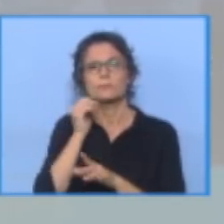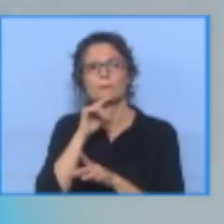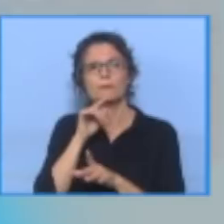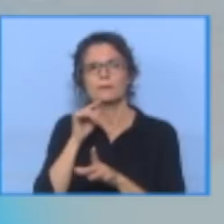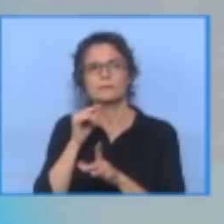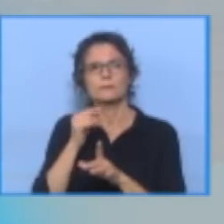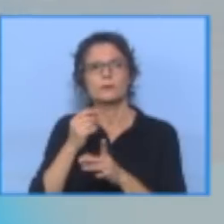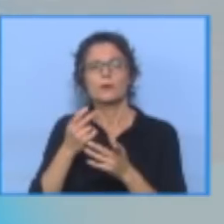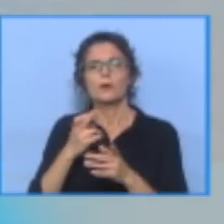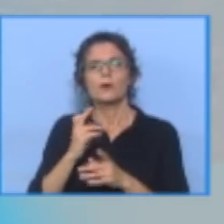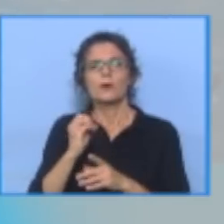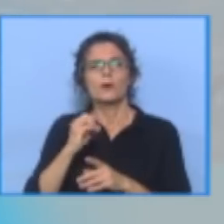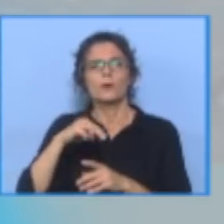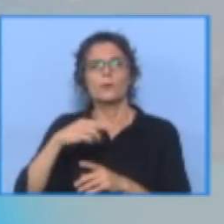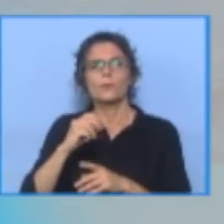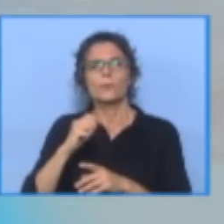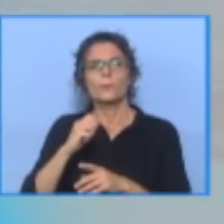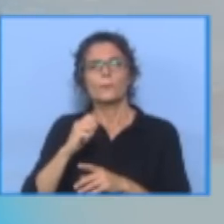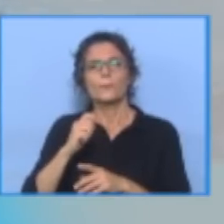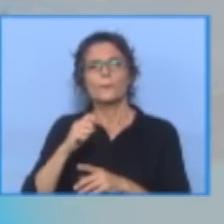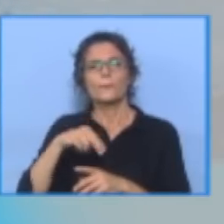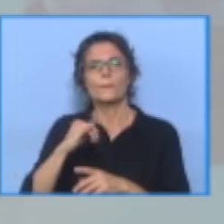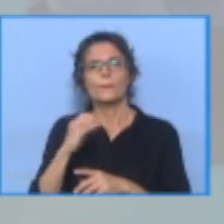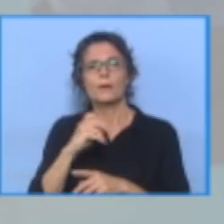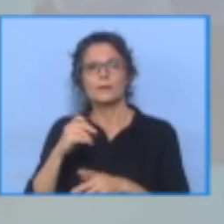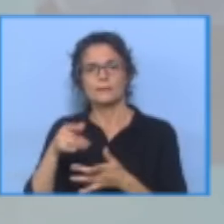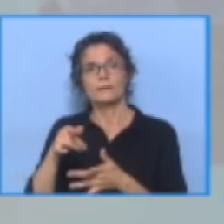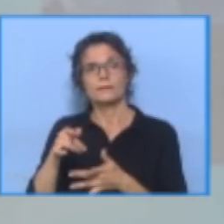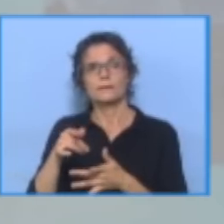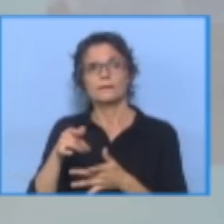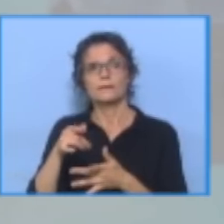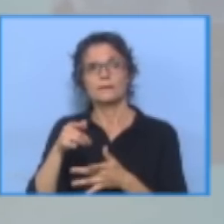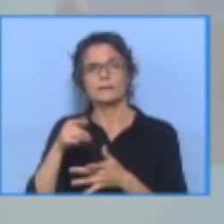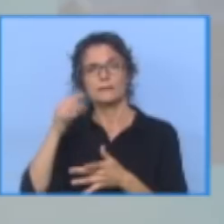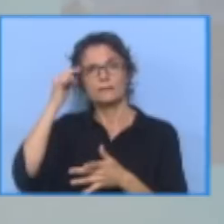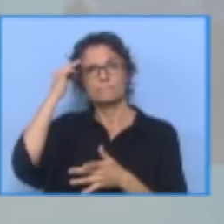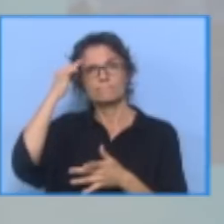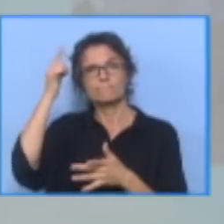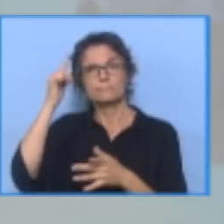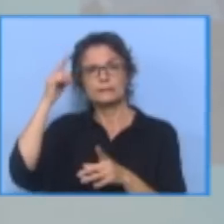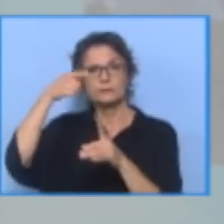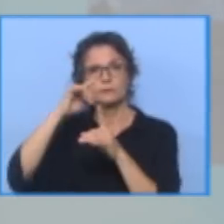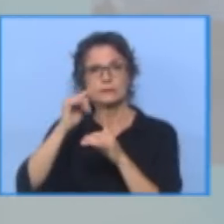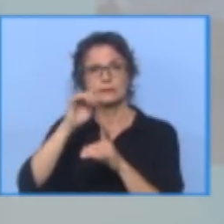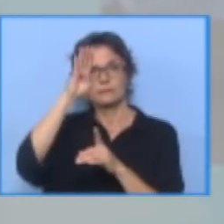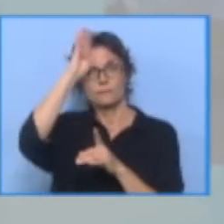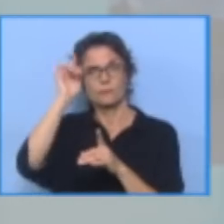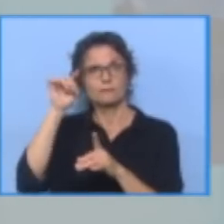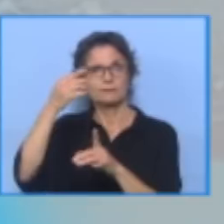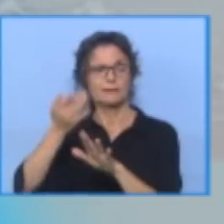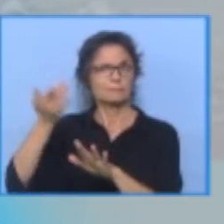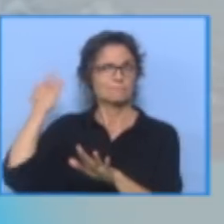este país, a Roménia, tendo sobretudo por horizonte as mudanças desde a visita do Papa João Paulo II há 20